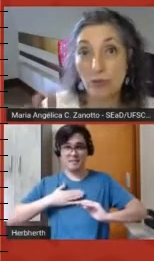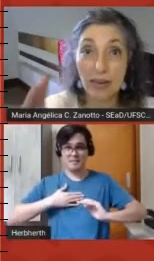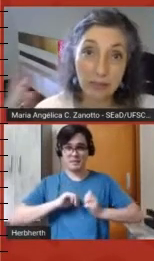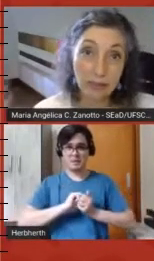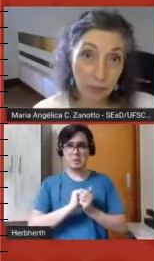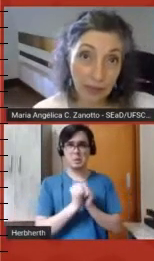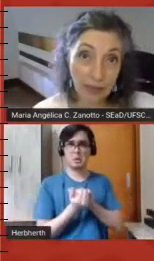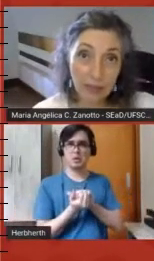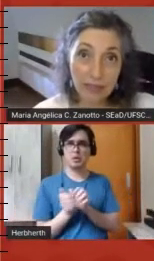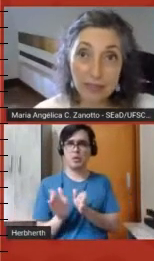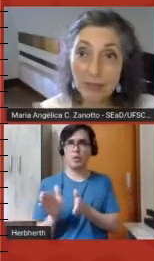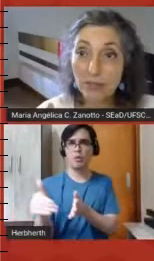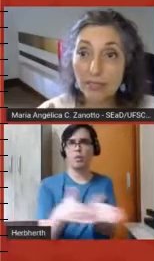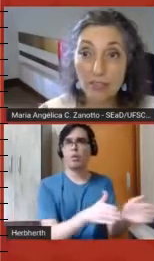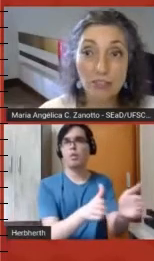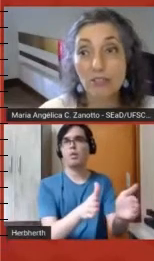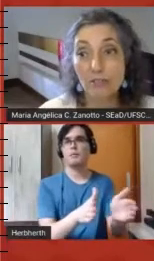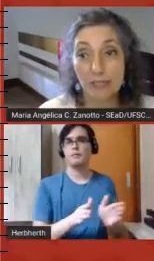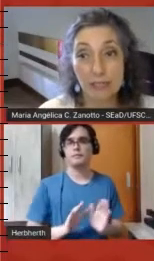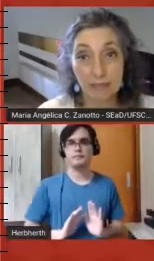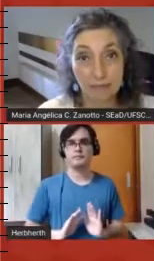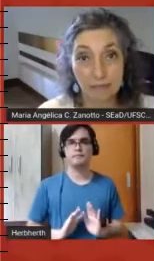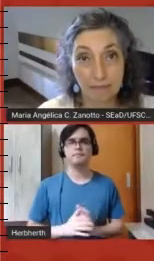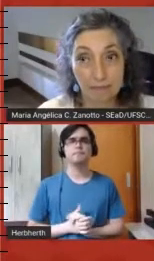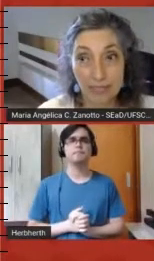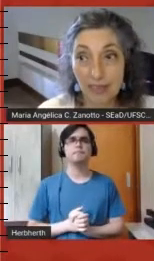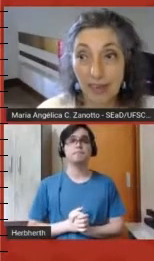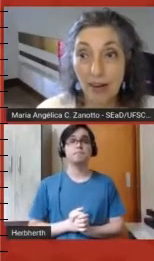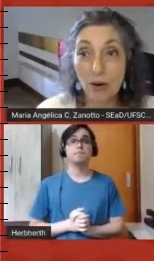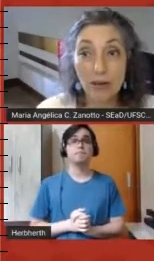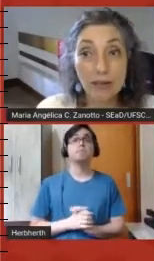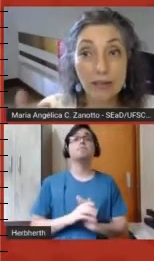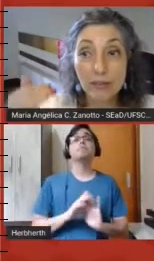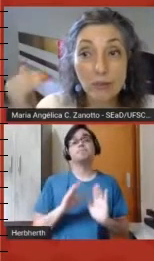E do outro lado do espelho, então, o que a gente evita?